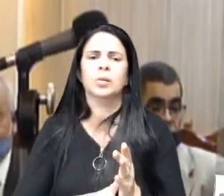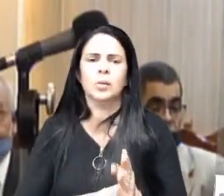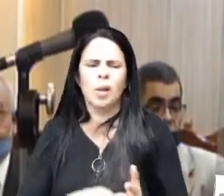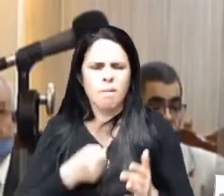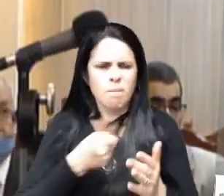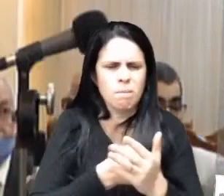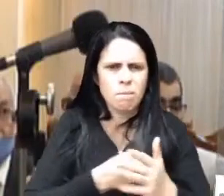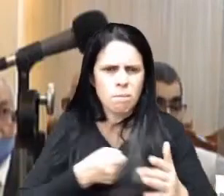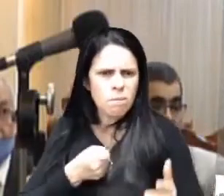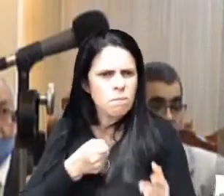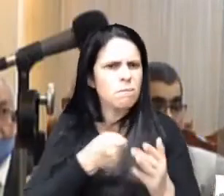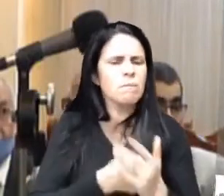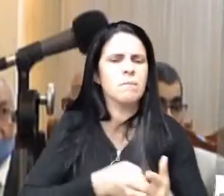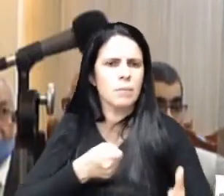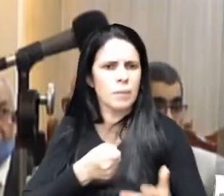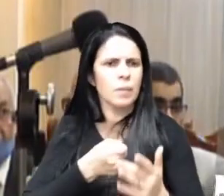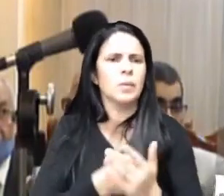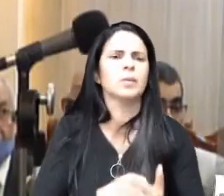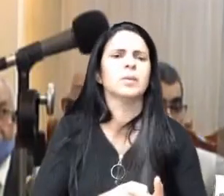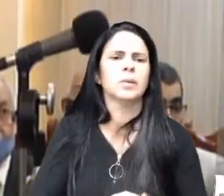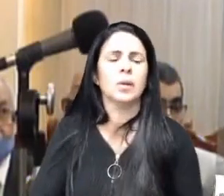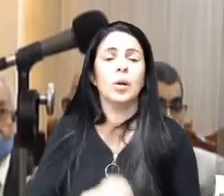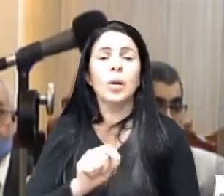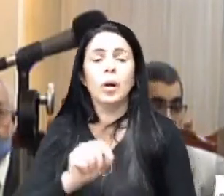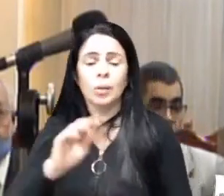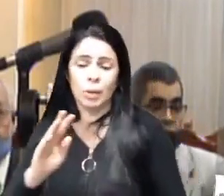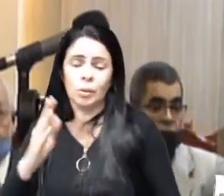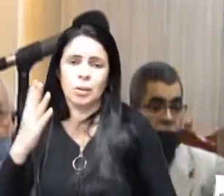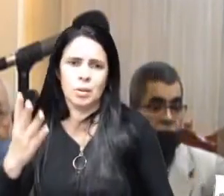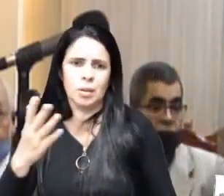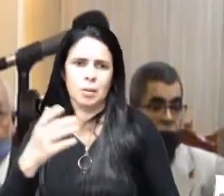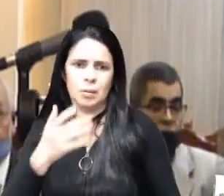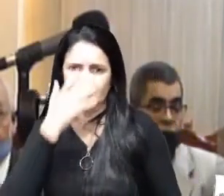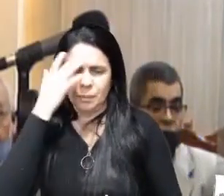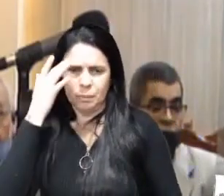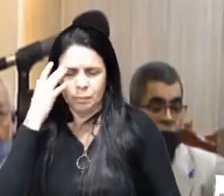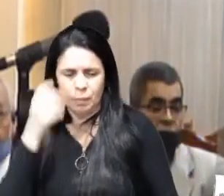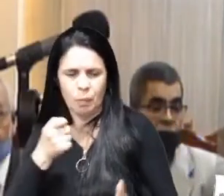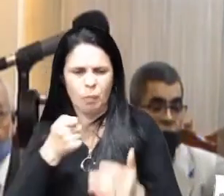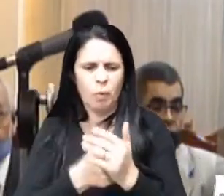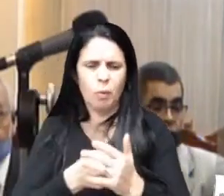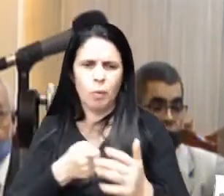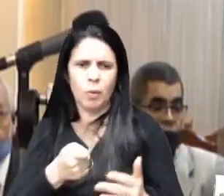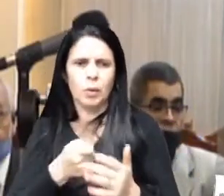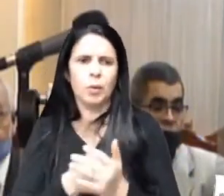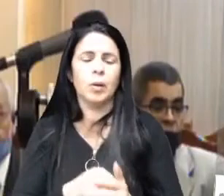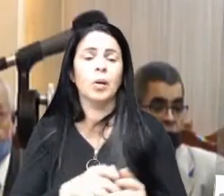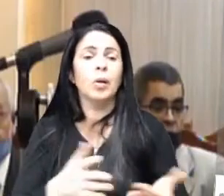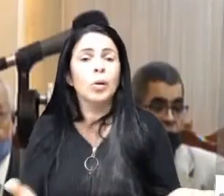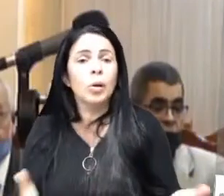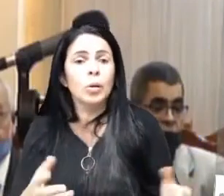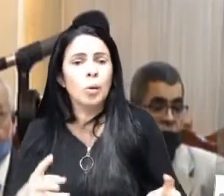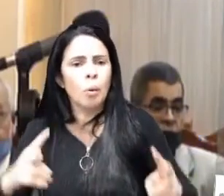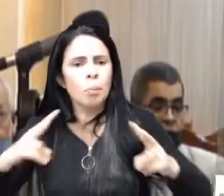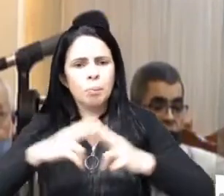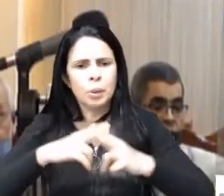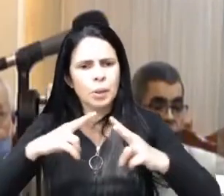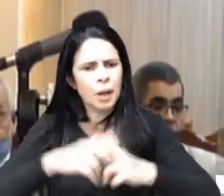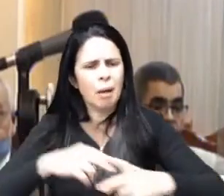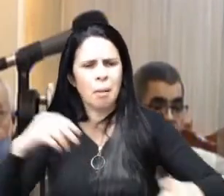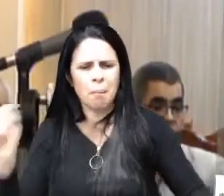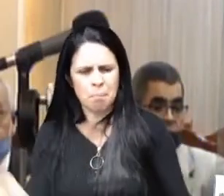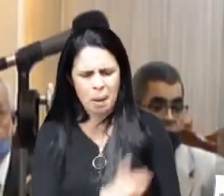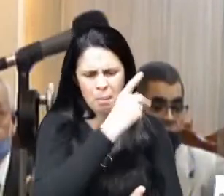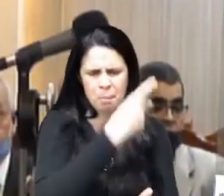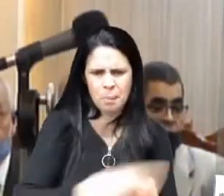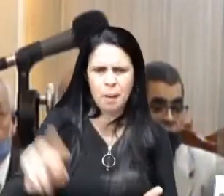gente é que eles estão afrontando as pessoas, chamando quase para brigar. E quando briga e quando apanha, diz, apanhei